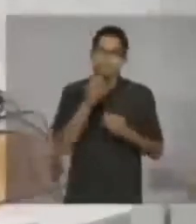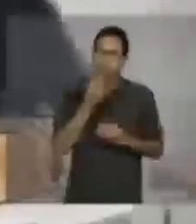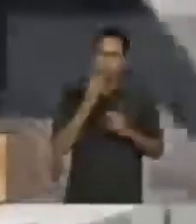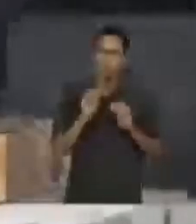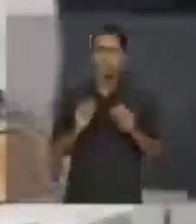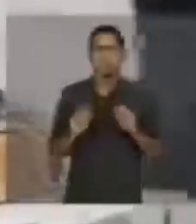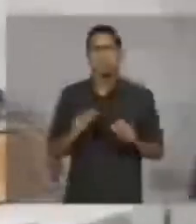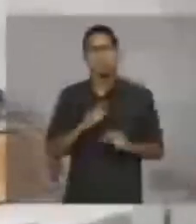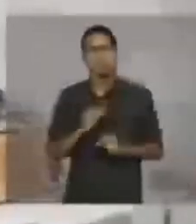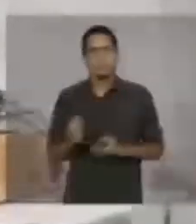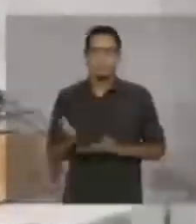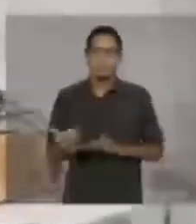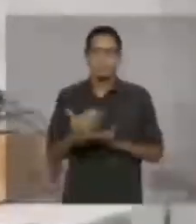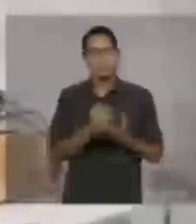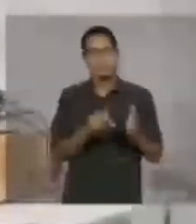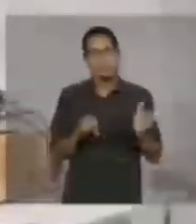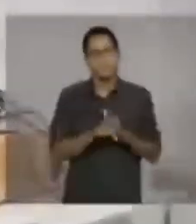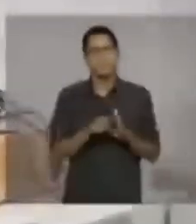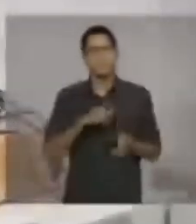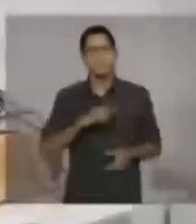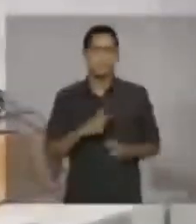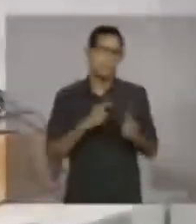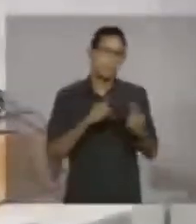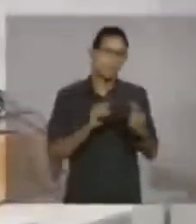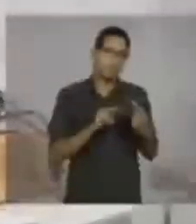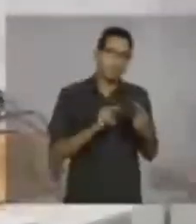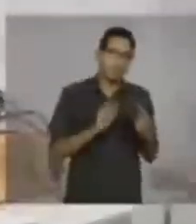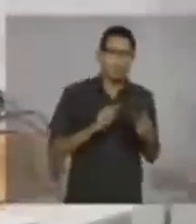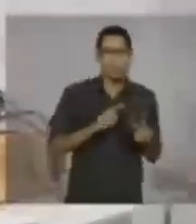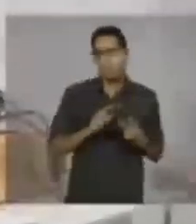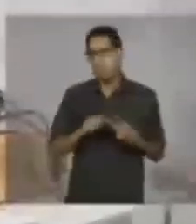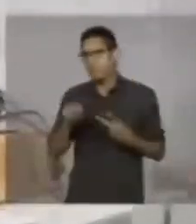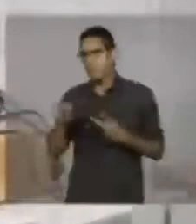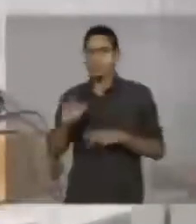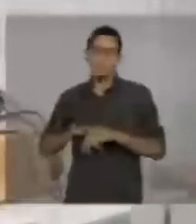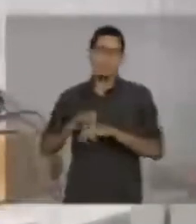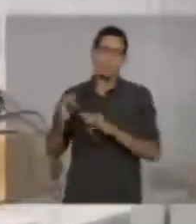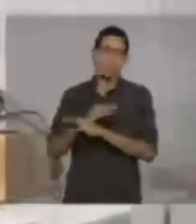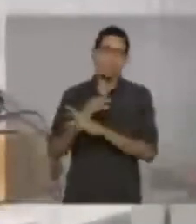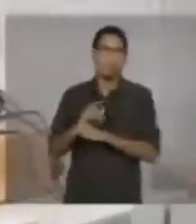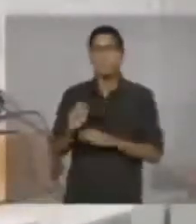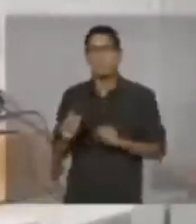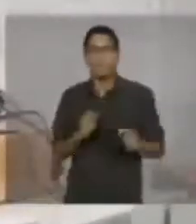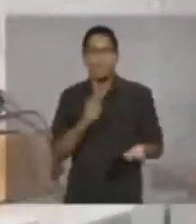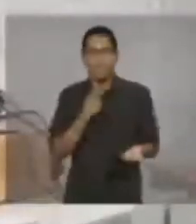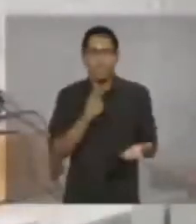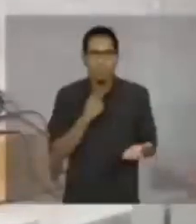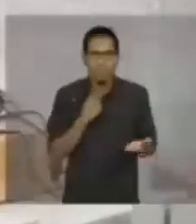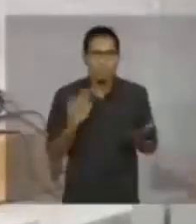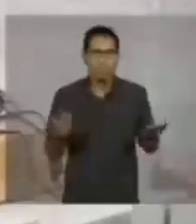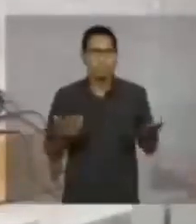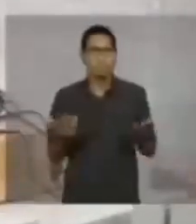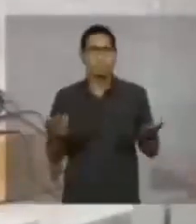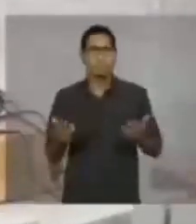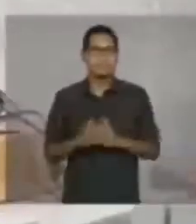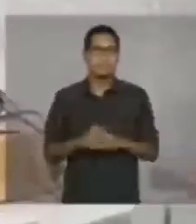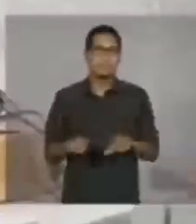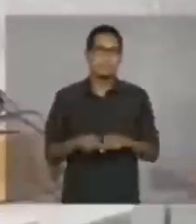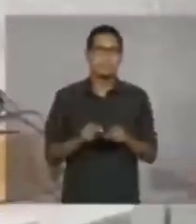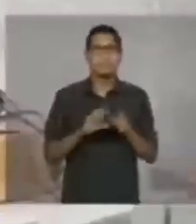de captar recursos via PIU, via operações urbanas, e não pode simplesmente